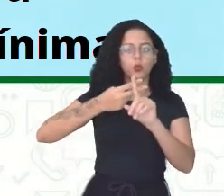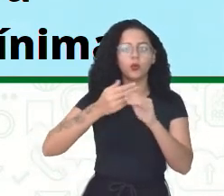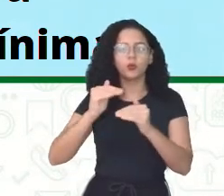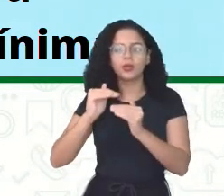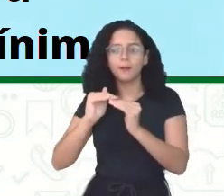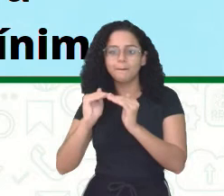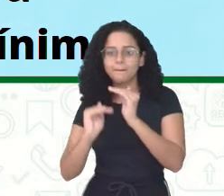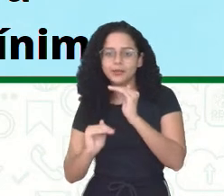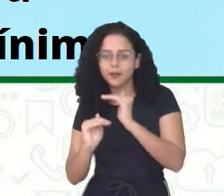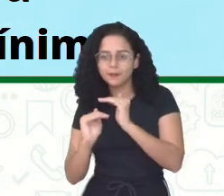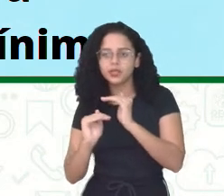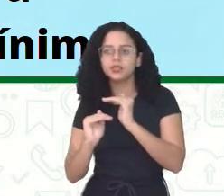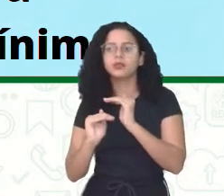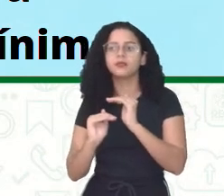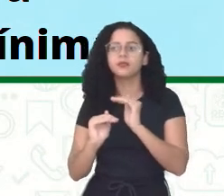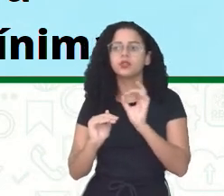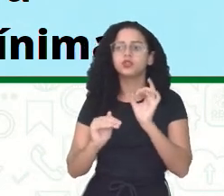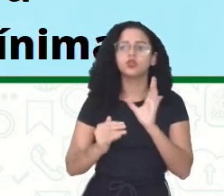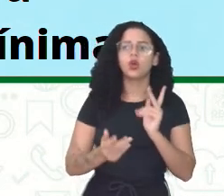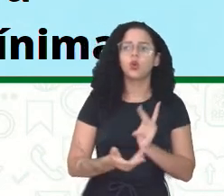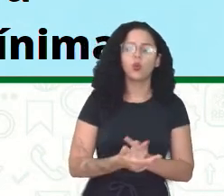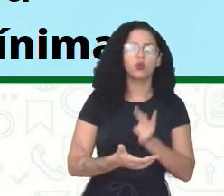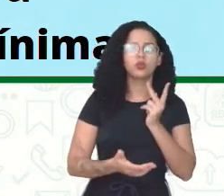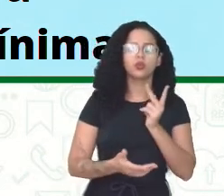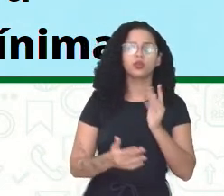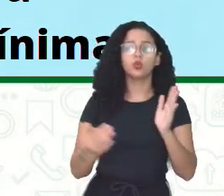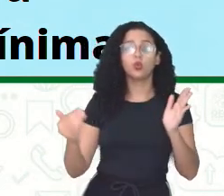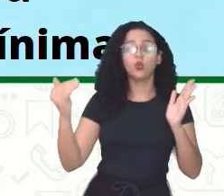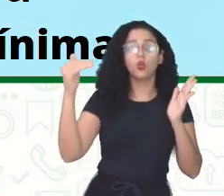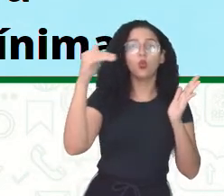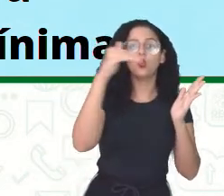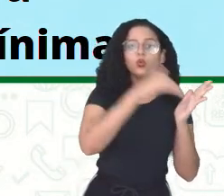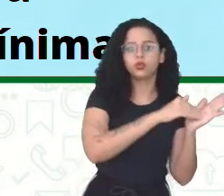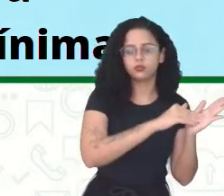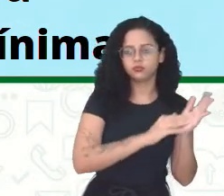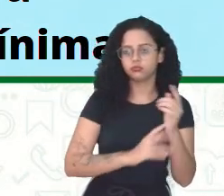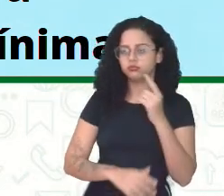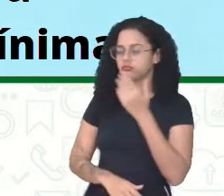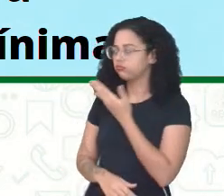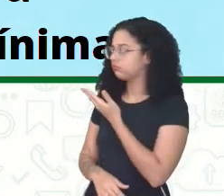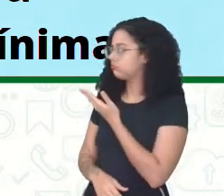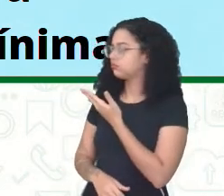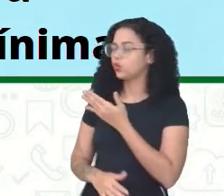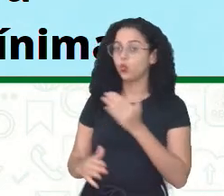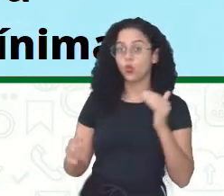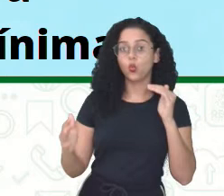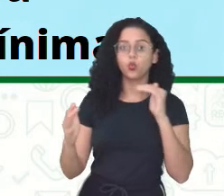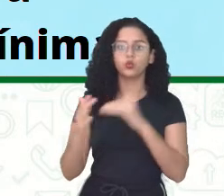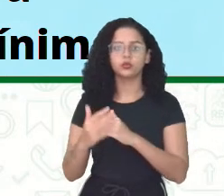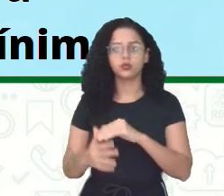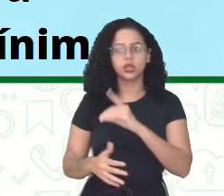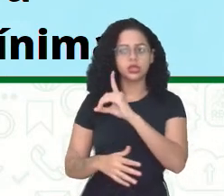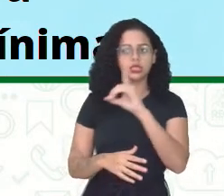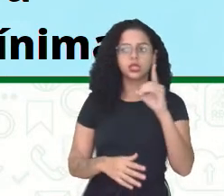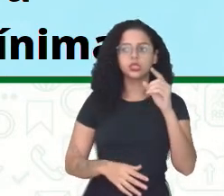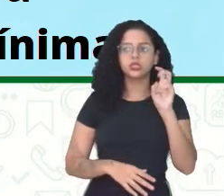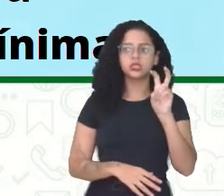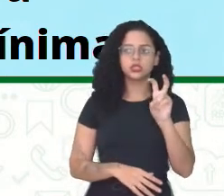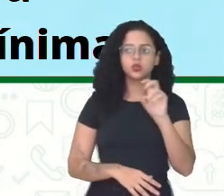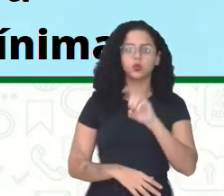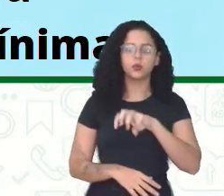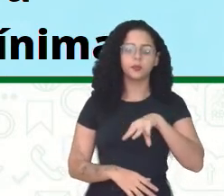dobro da mínima só acontece no último quadrinho aí, né? Na última barrinha, que é dia 5 de